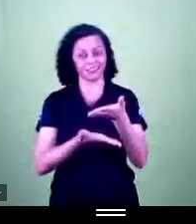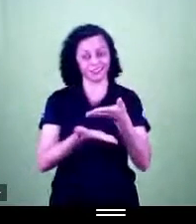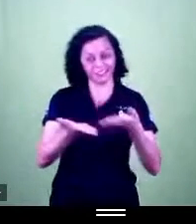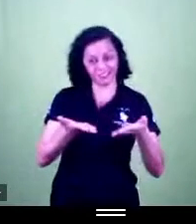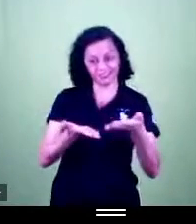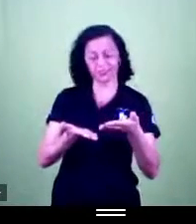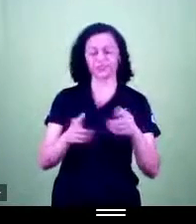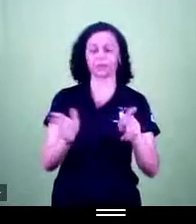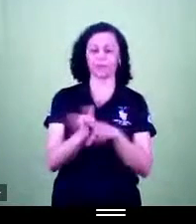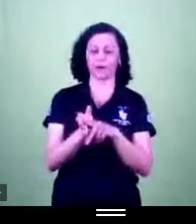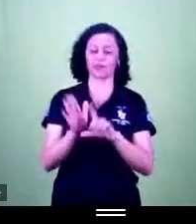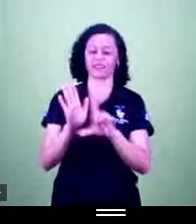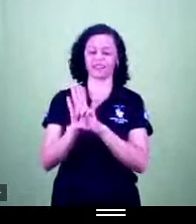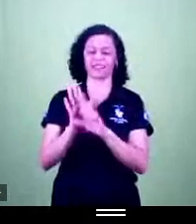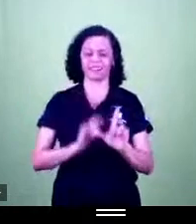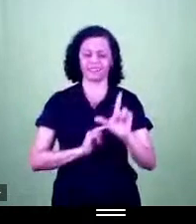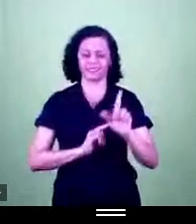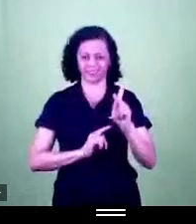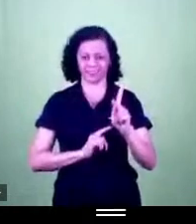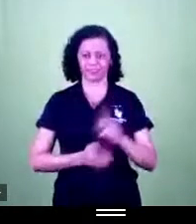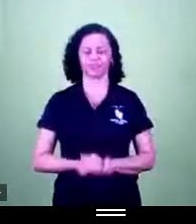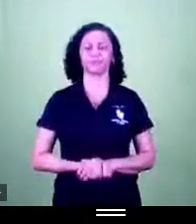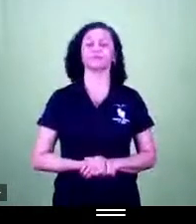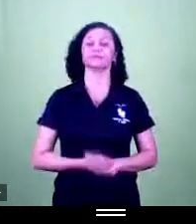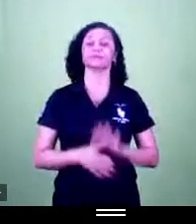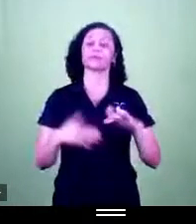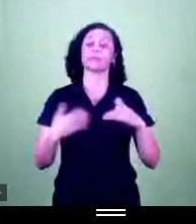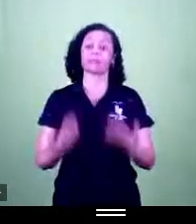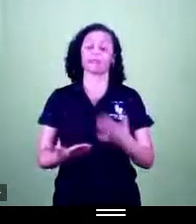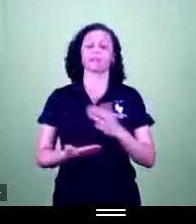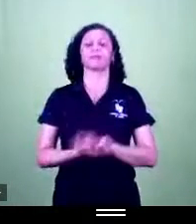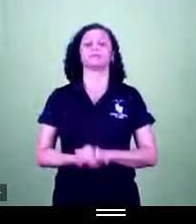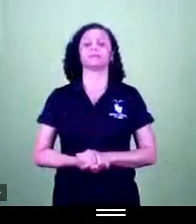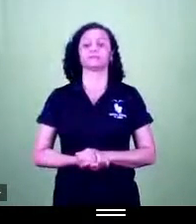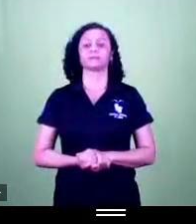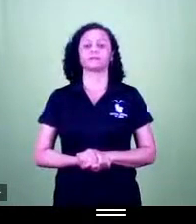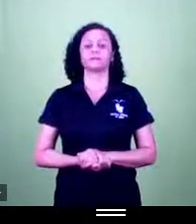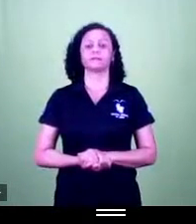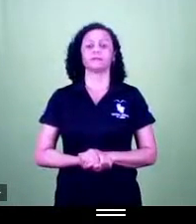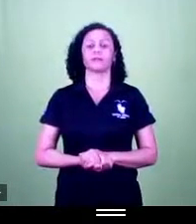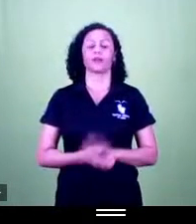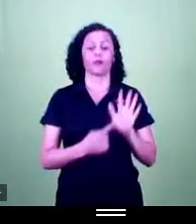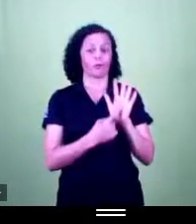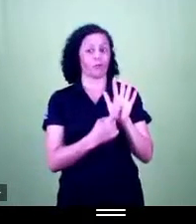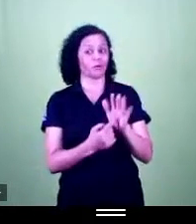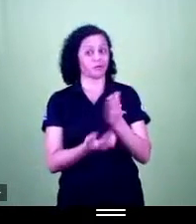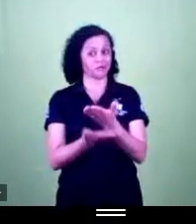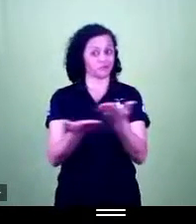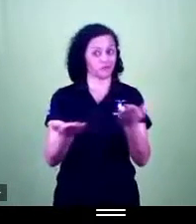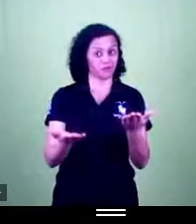Bacana? Vamos lá. Bom, olha só pessoal, deixa eu colocar o meu apontador laser